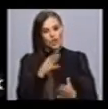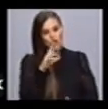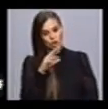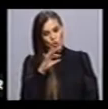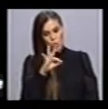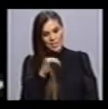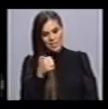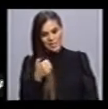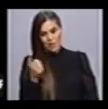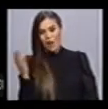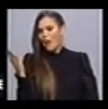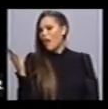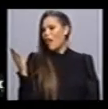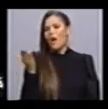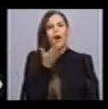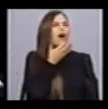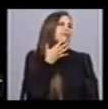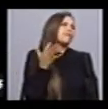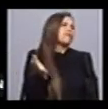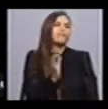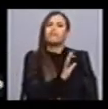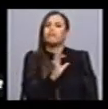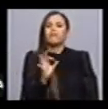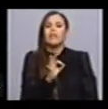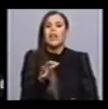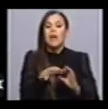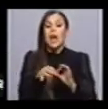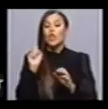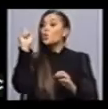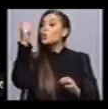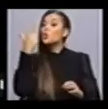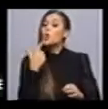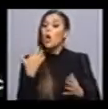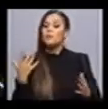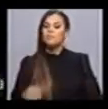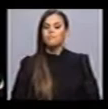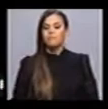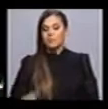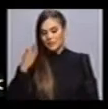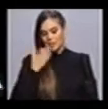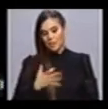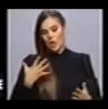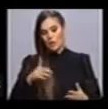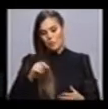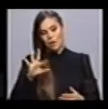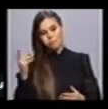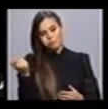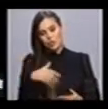Estas imagens são absolutamente extraordinárias desta atividade do nosso Sol. E esta semana apareceu um estudo também que